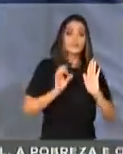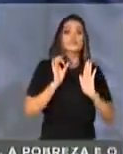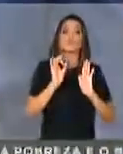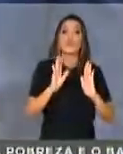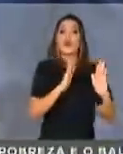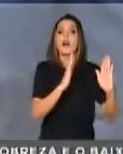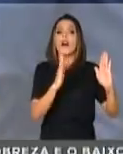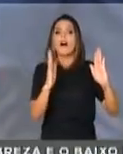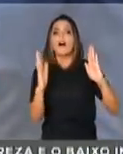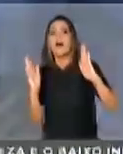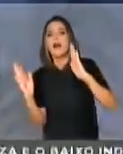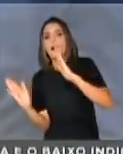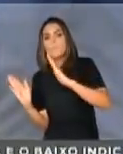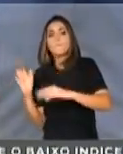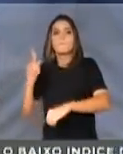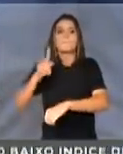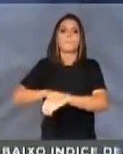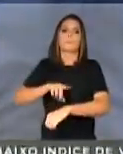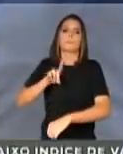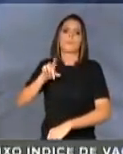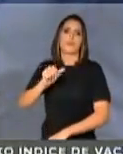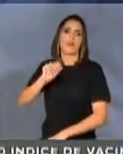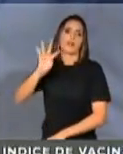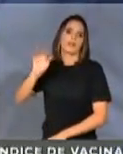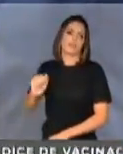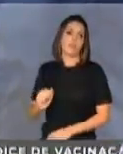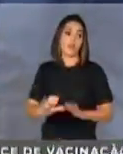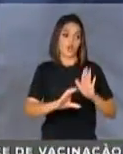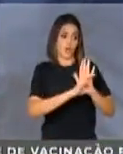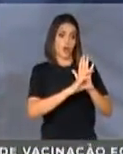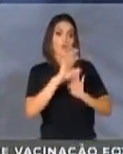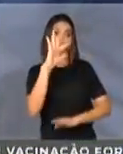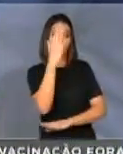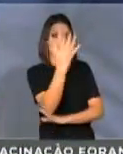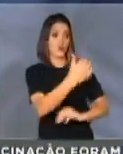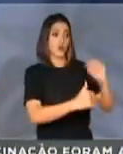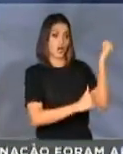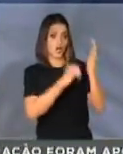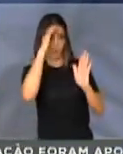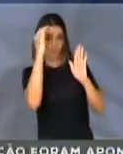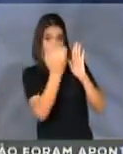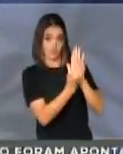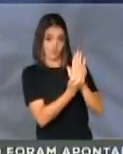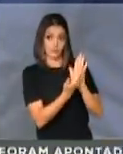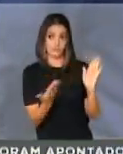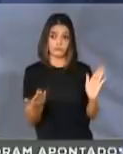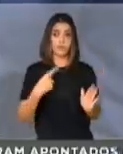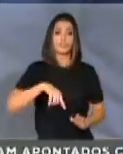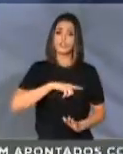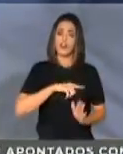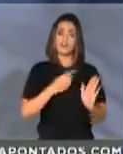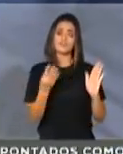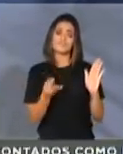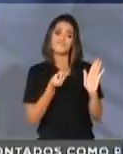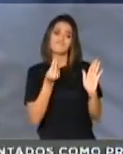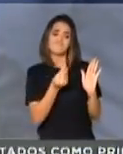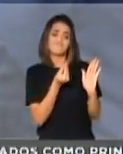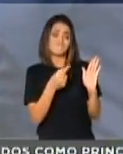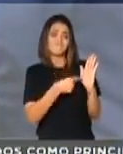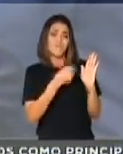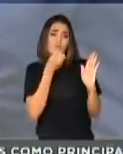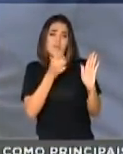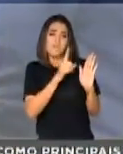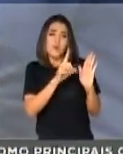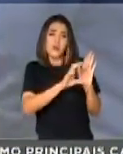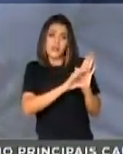apenas adequássemos o prazo, a data, para que o Código Florestal fosse cumprido. Mesmo nós, com críticas ao Código Florestal,